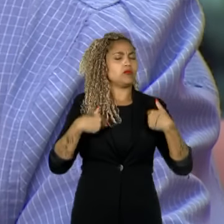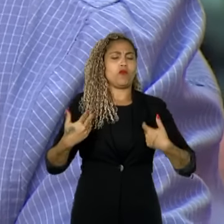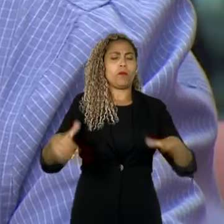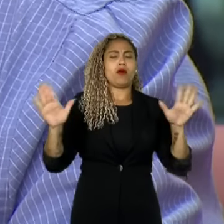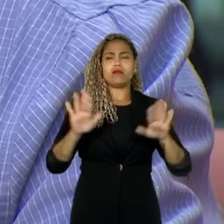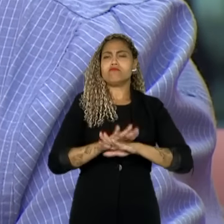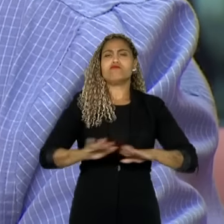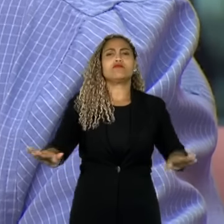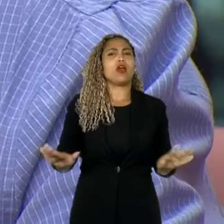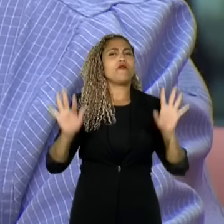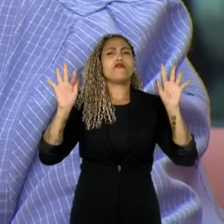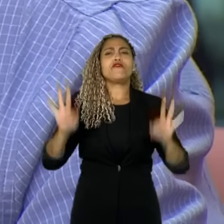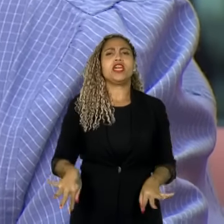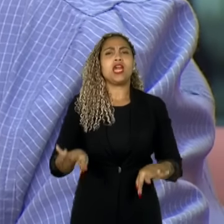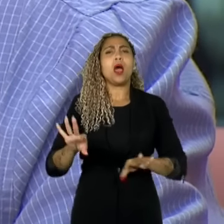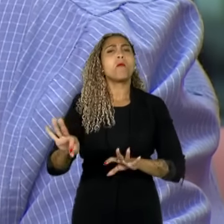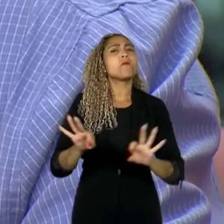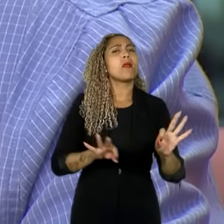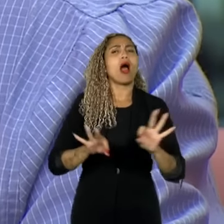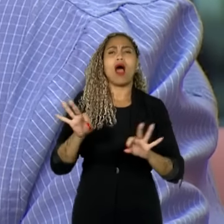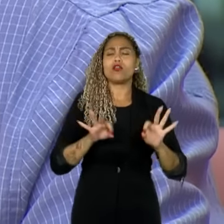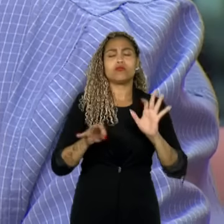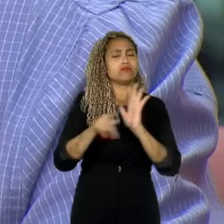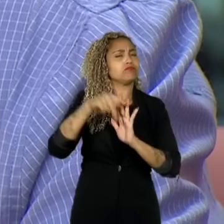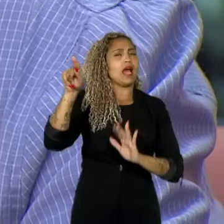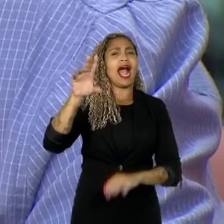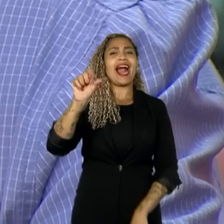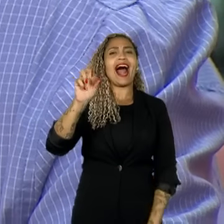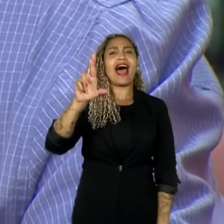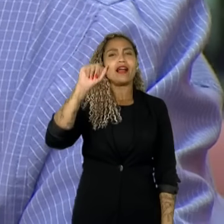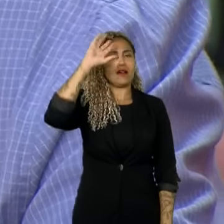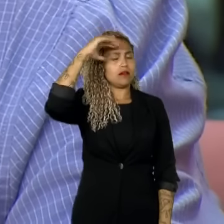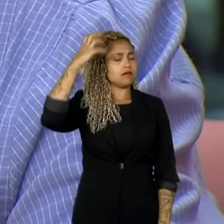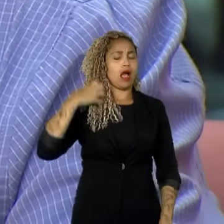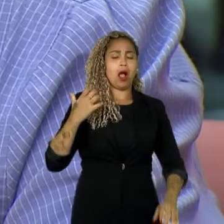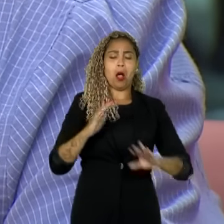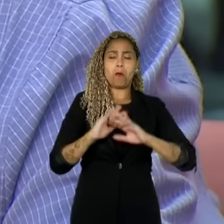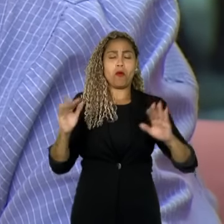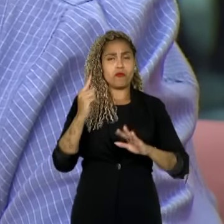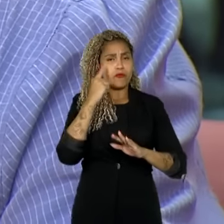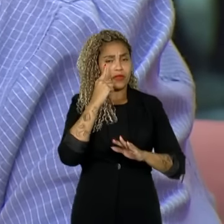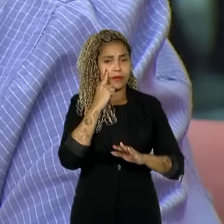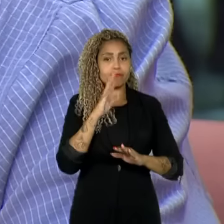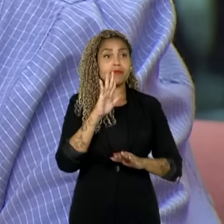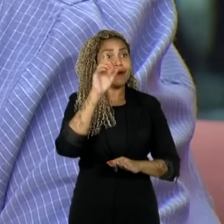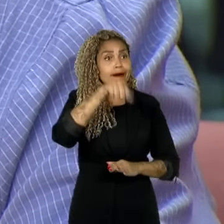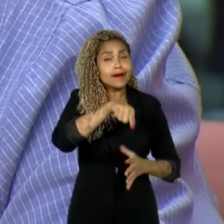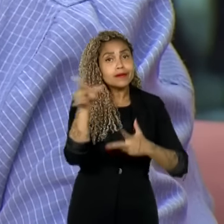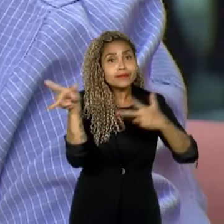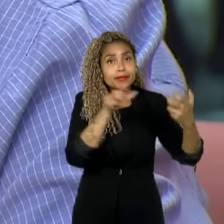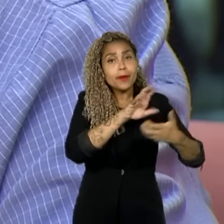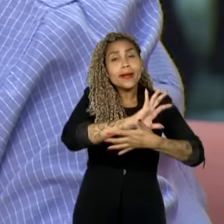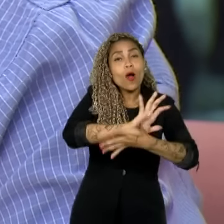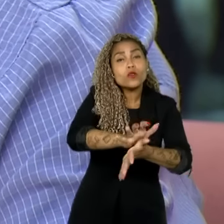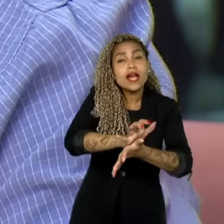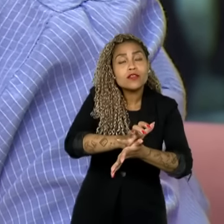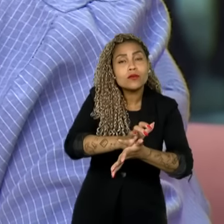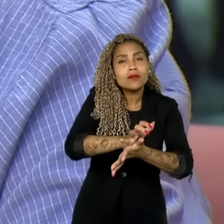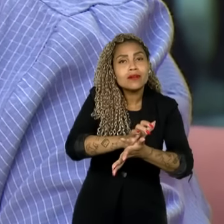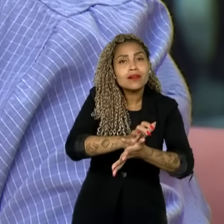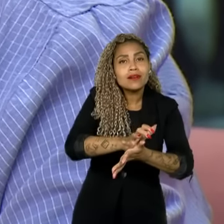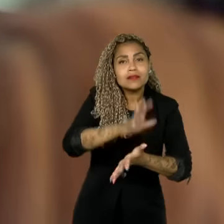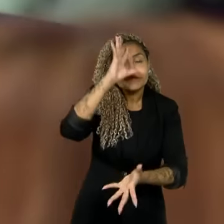o nosso plano da Clara. Aí eu era simplesmente preconceito racial, porque era todo mundo